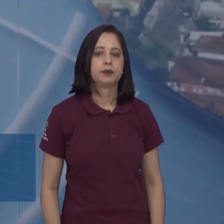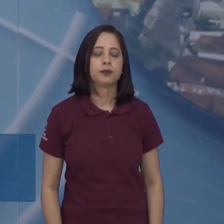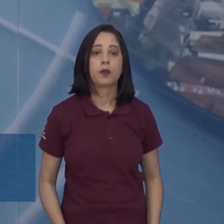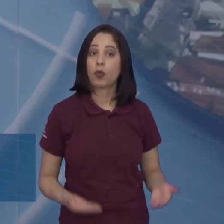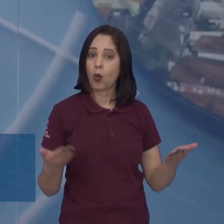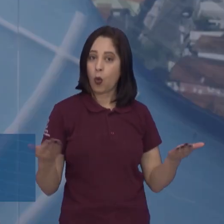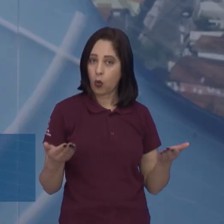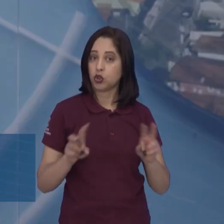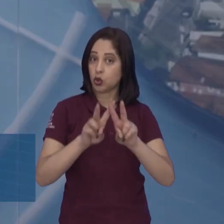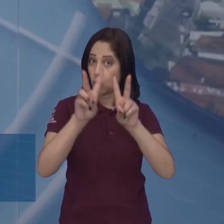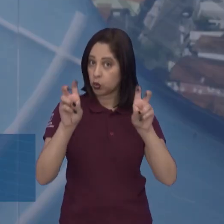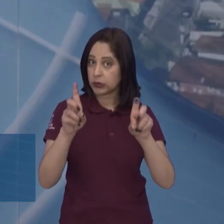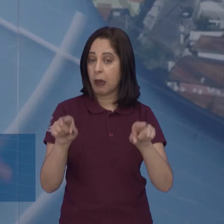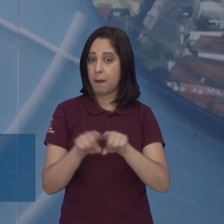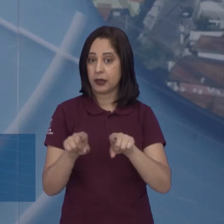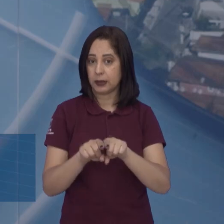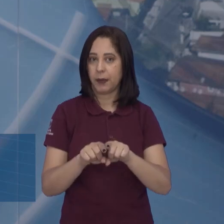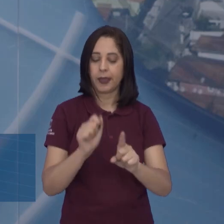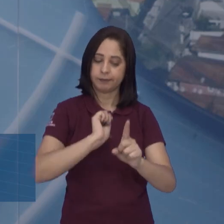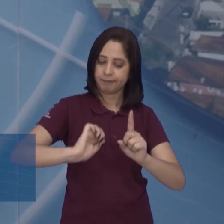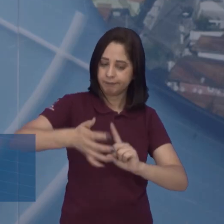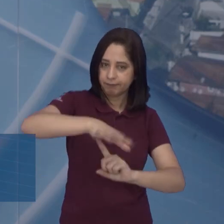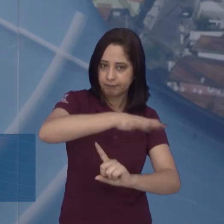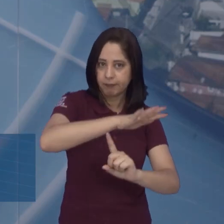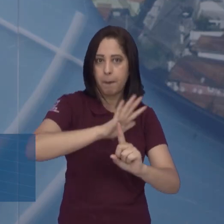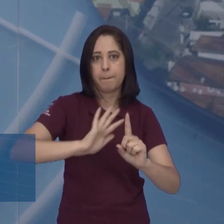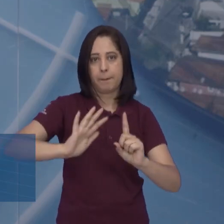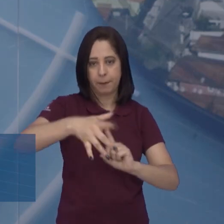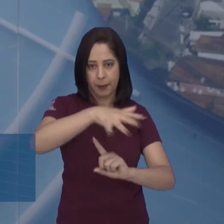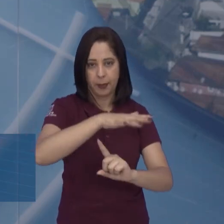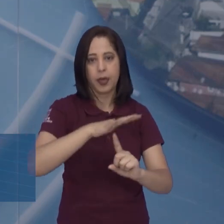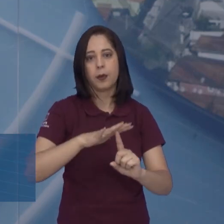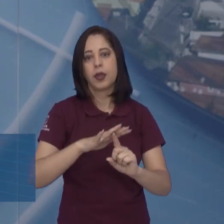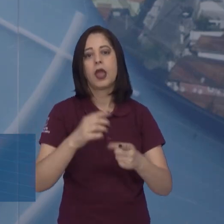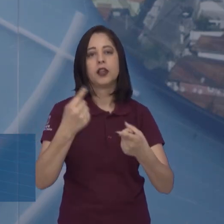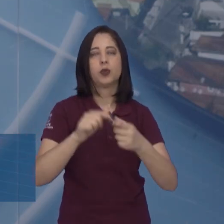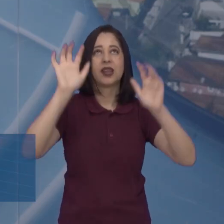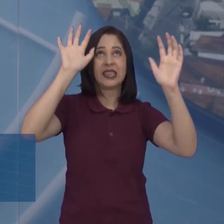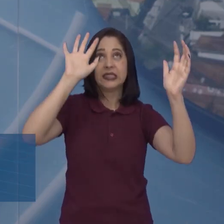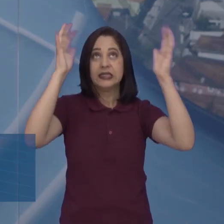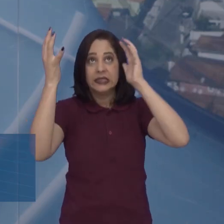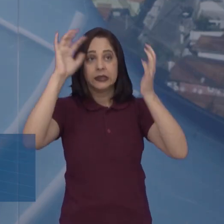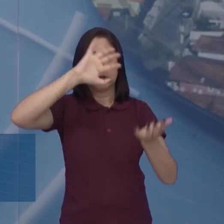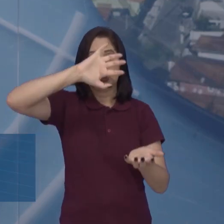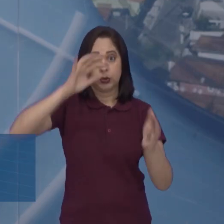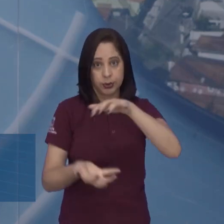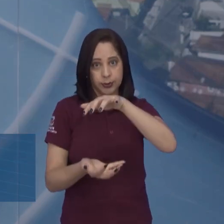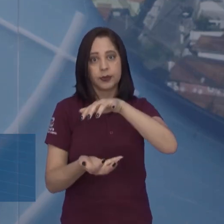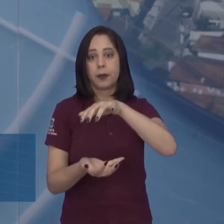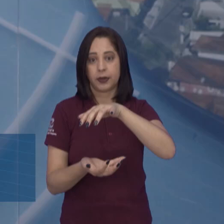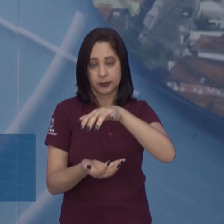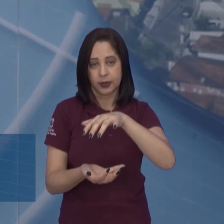que está em alta também é o meio ambiente, né, dado a essas mudanças climáticas. E aí, para